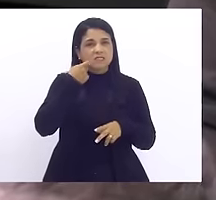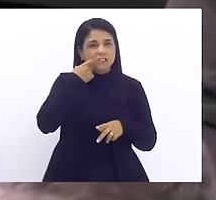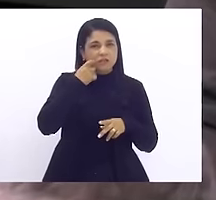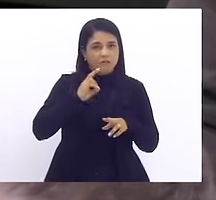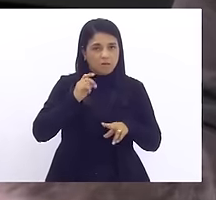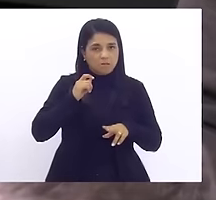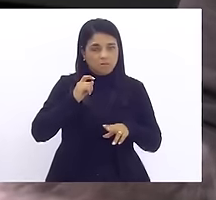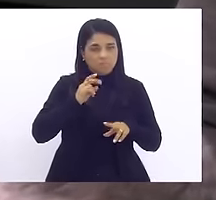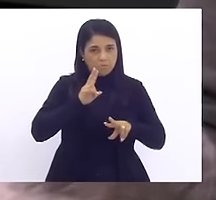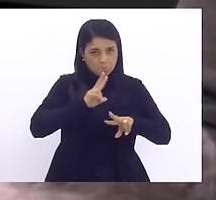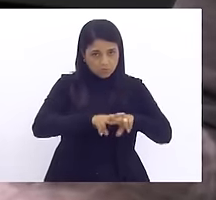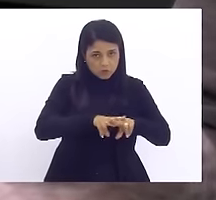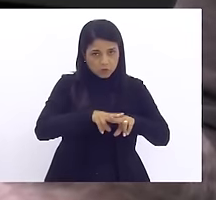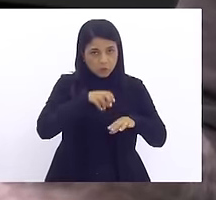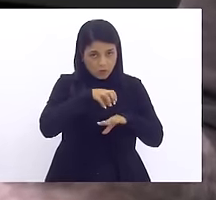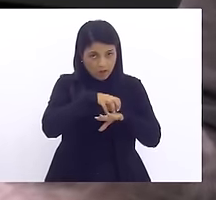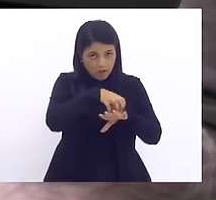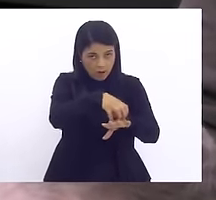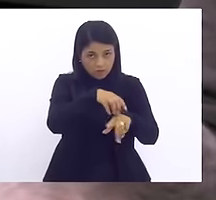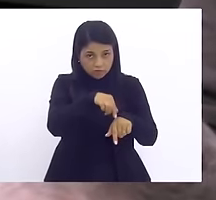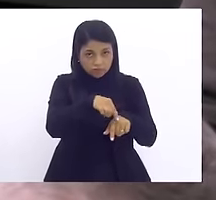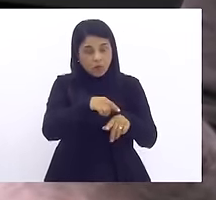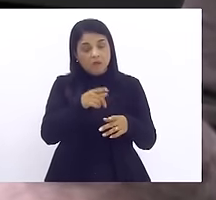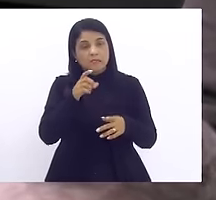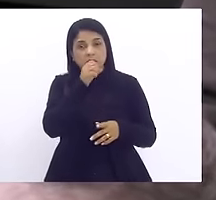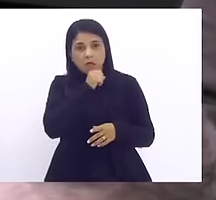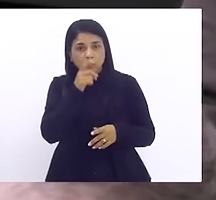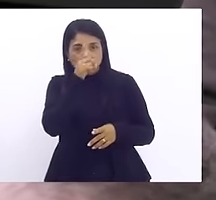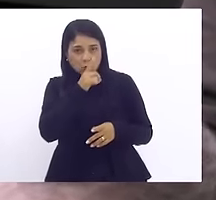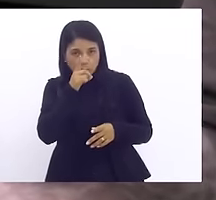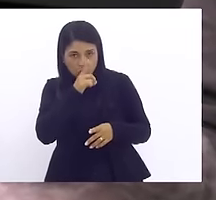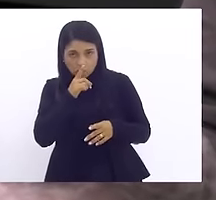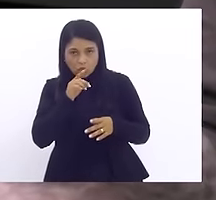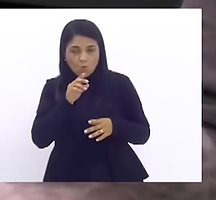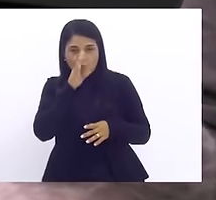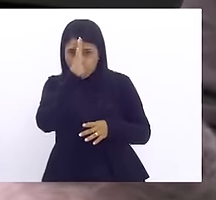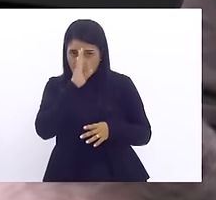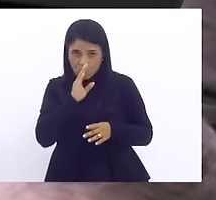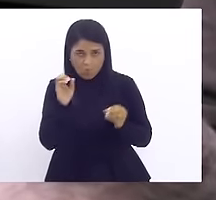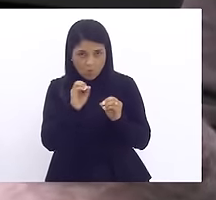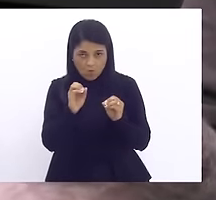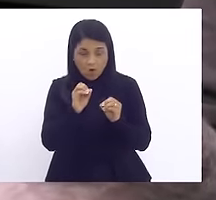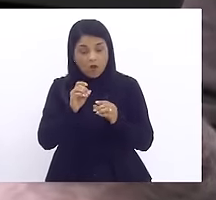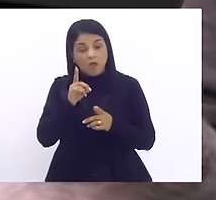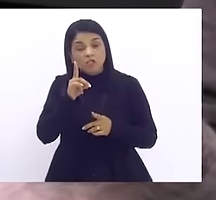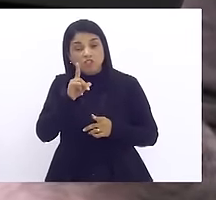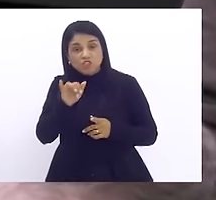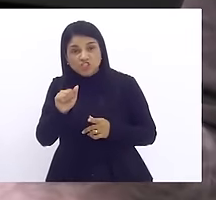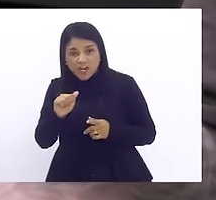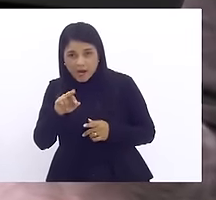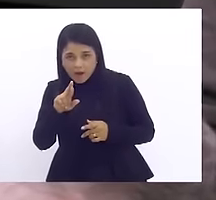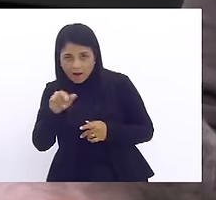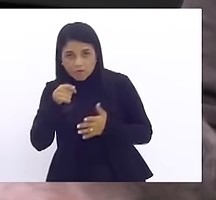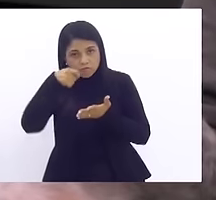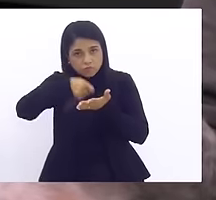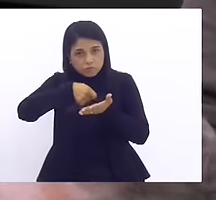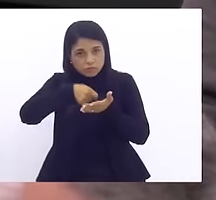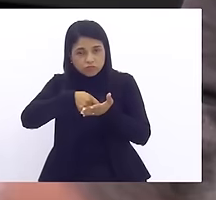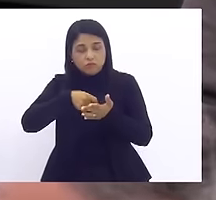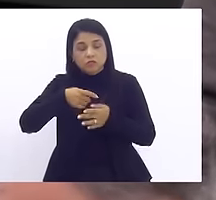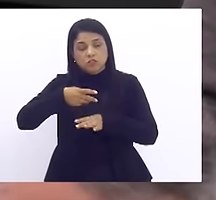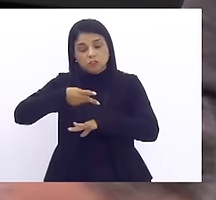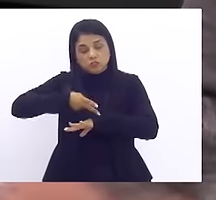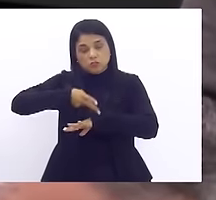paga o final de semana e aí começa a ser a cobrar a taxa diária a partir das 14 horas